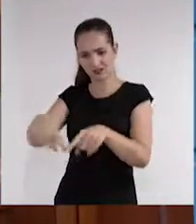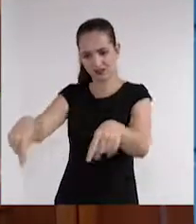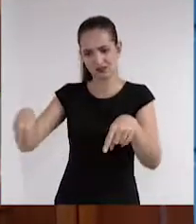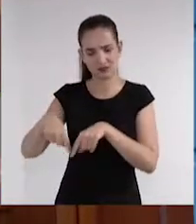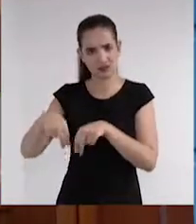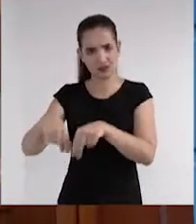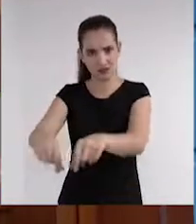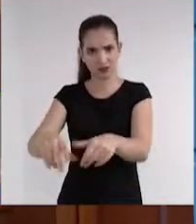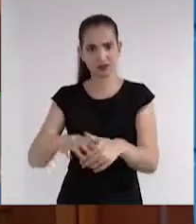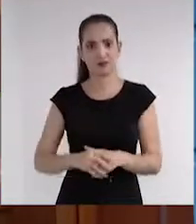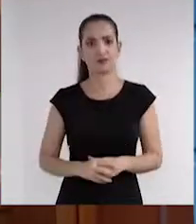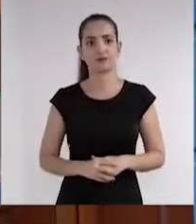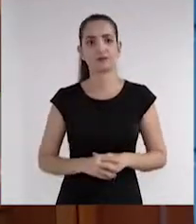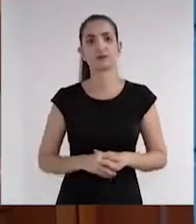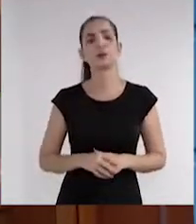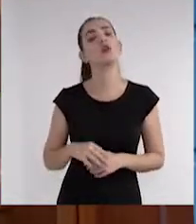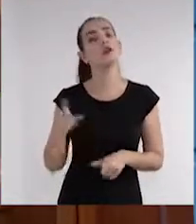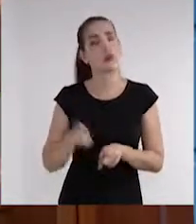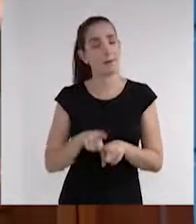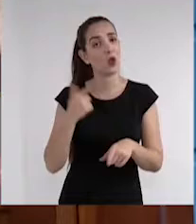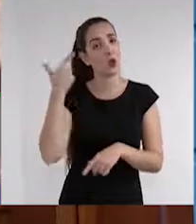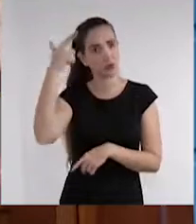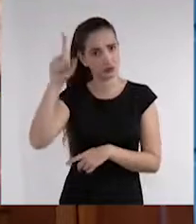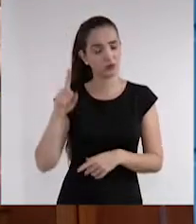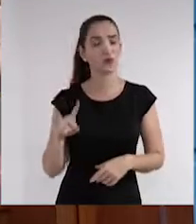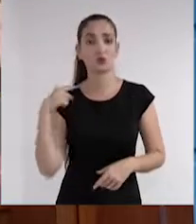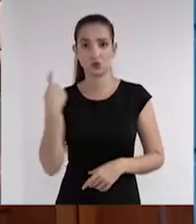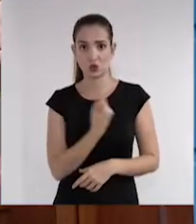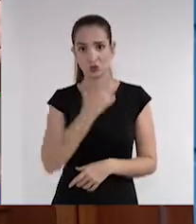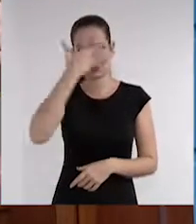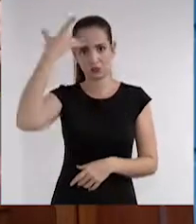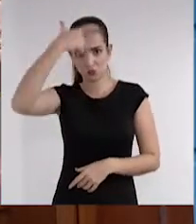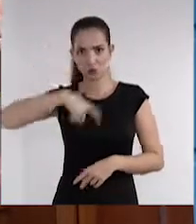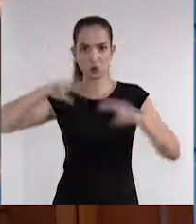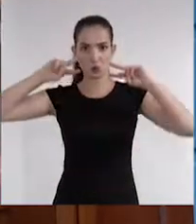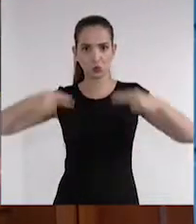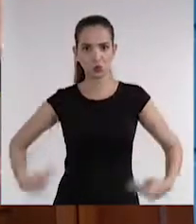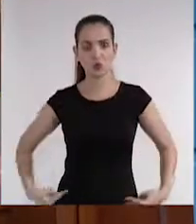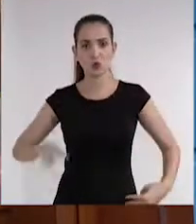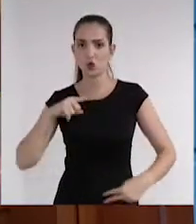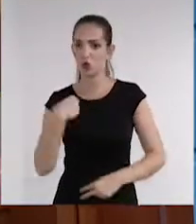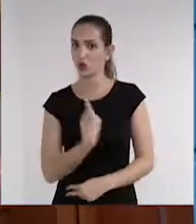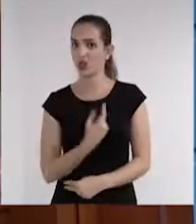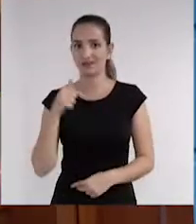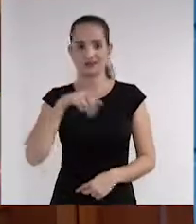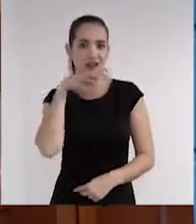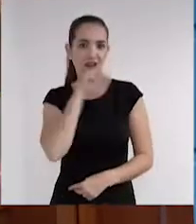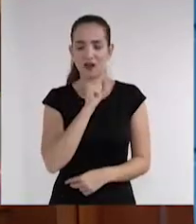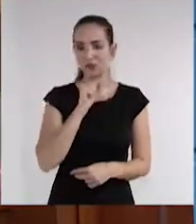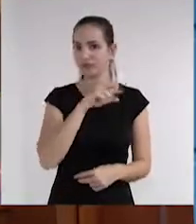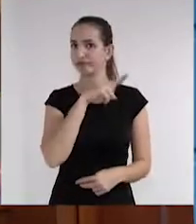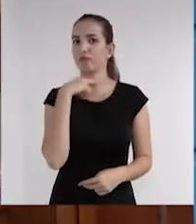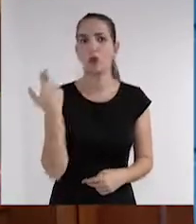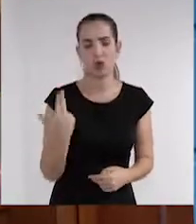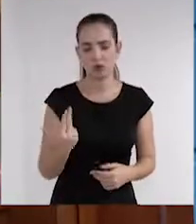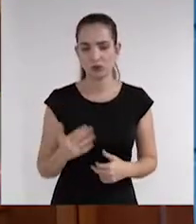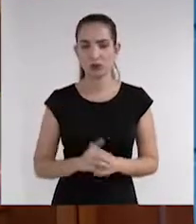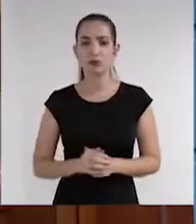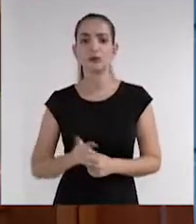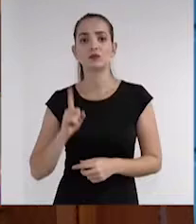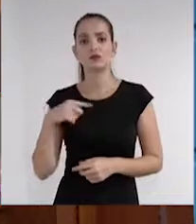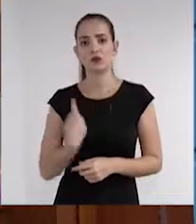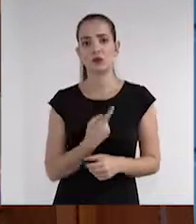outra coisa, nós seres humanos, você falou muito bem aqui, somos passageiros, quer dizer, independente